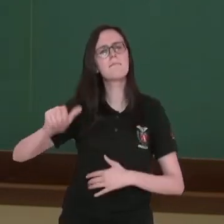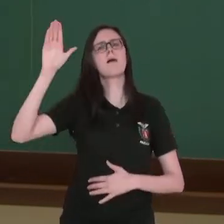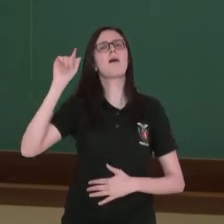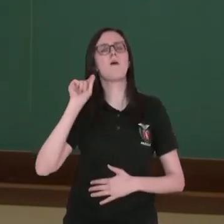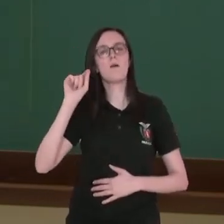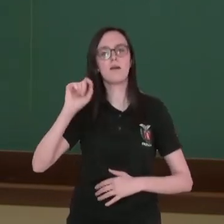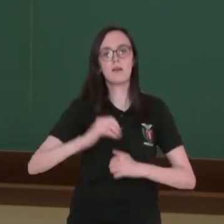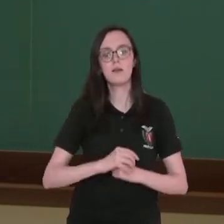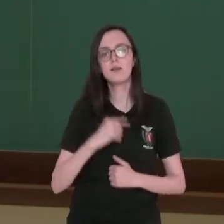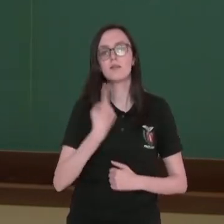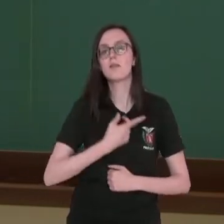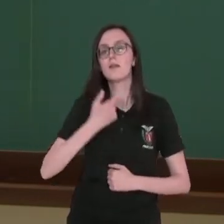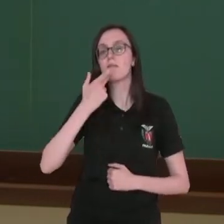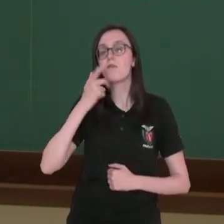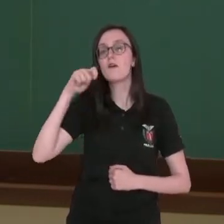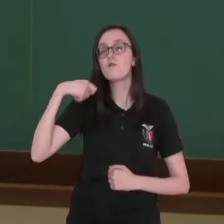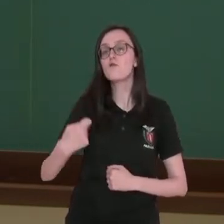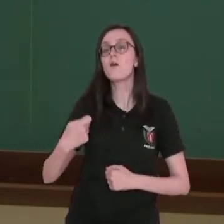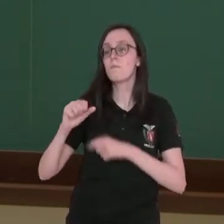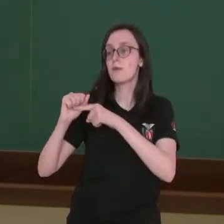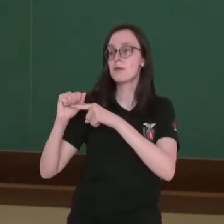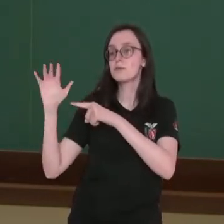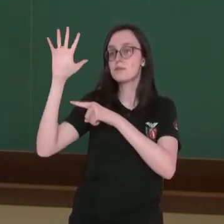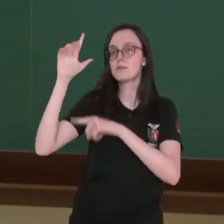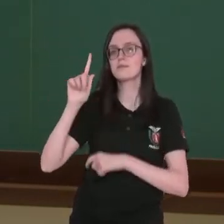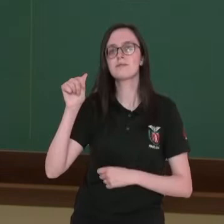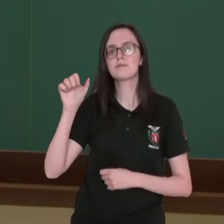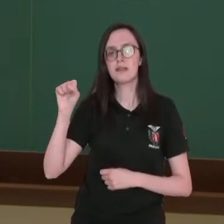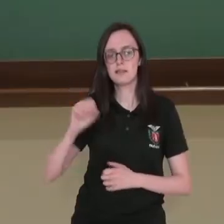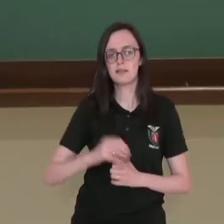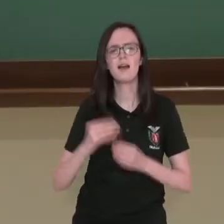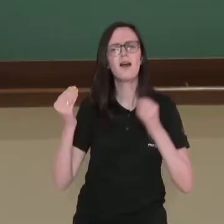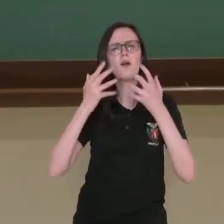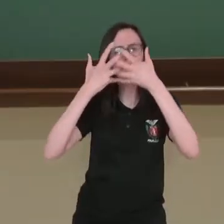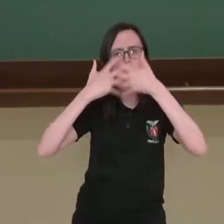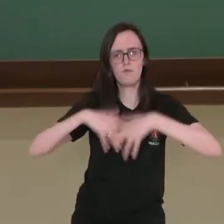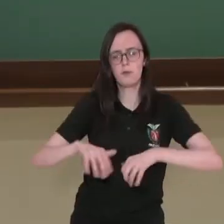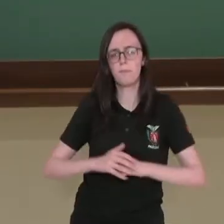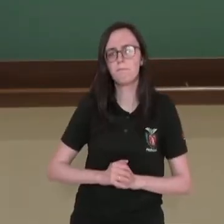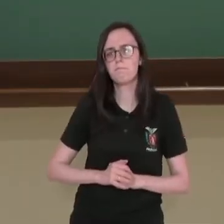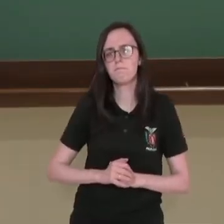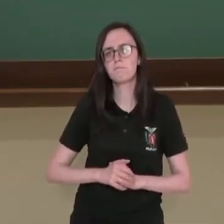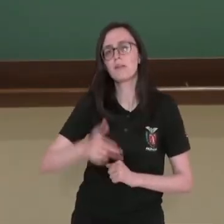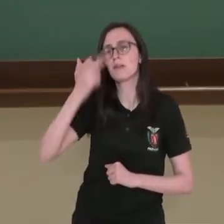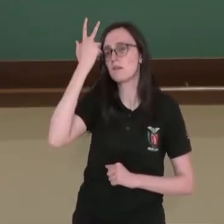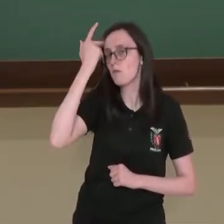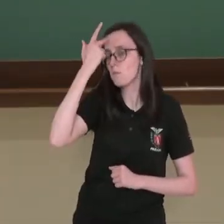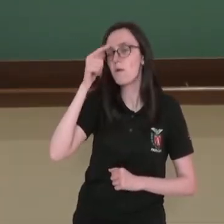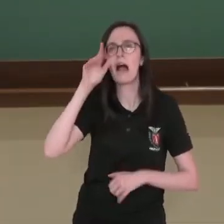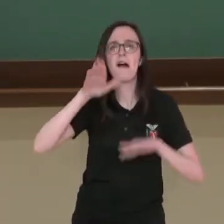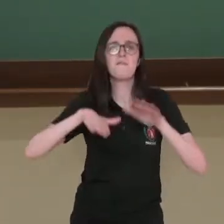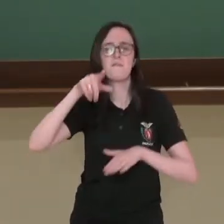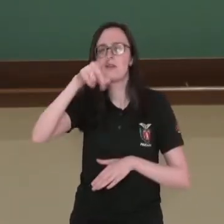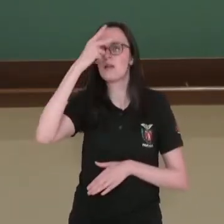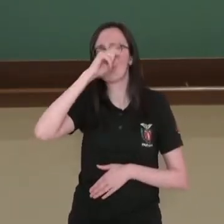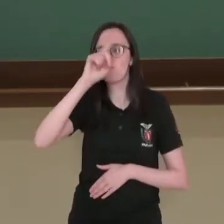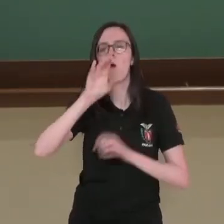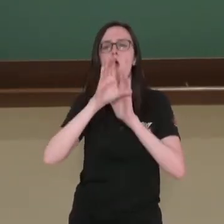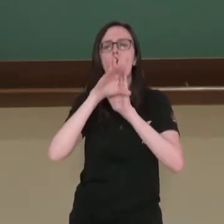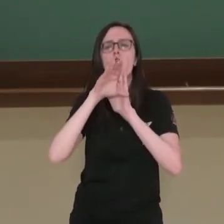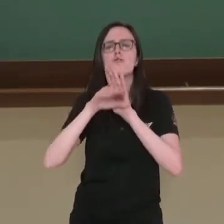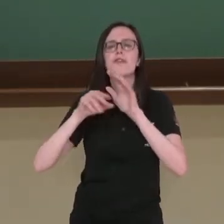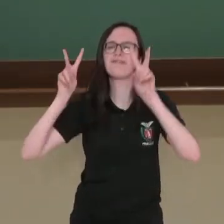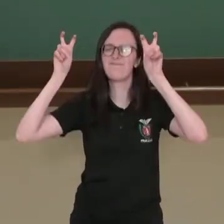mais, falando do trabalho de um gás. É bem provável que você não lembre o conceito de trabalho na